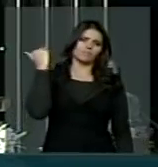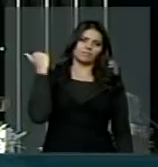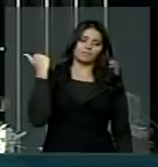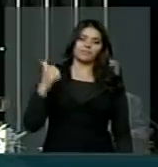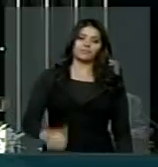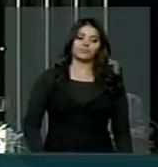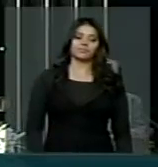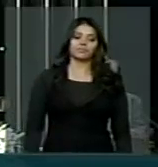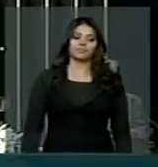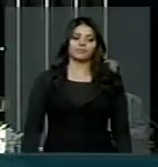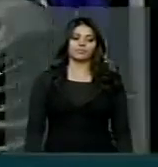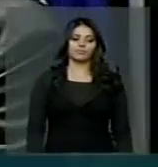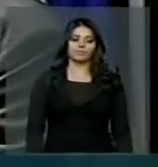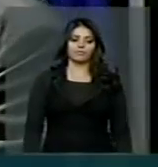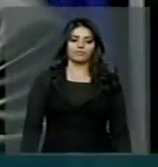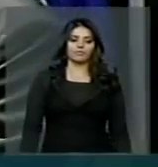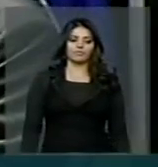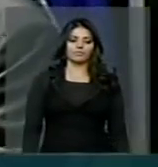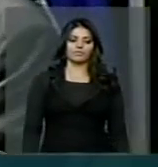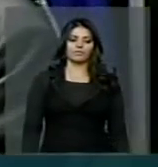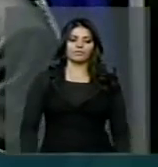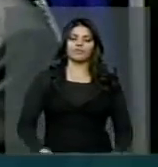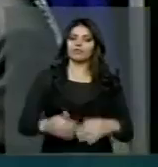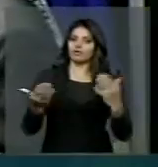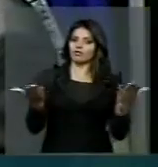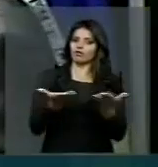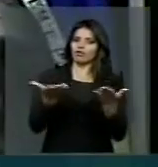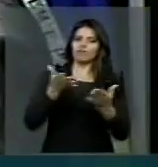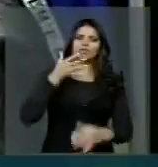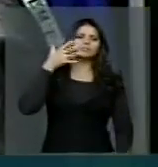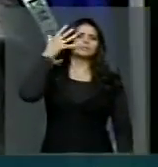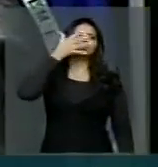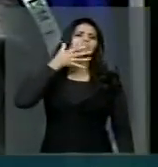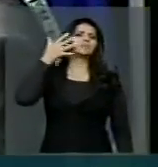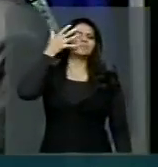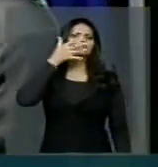Eu fiz até um discurso meio burocrático,